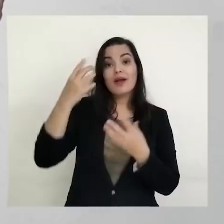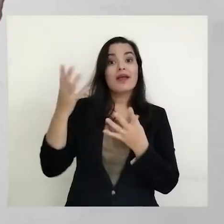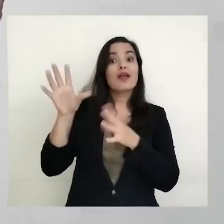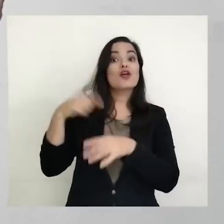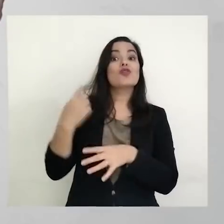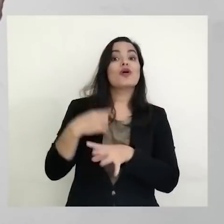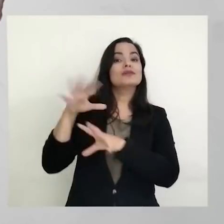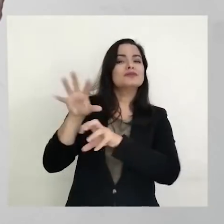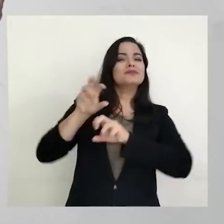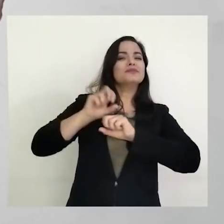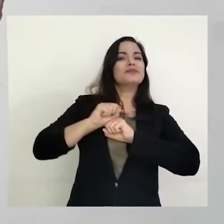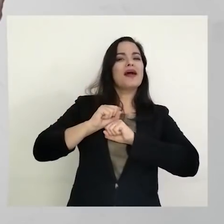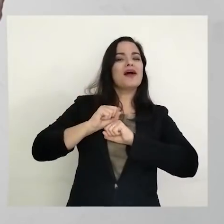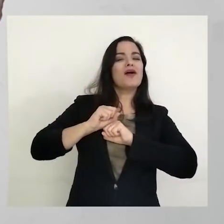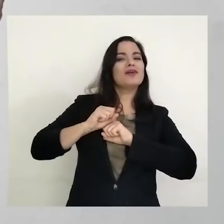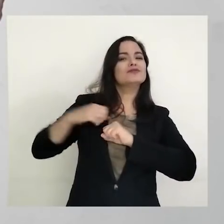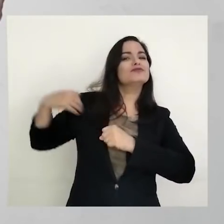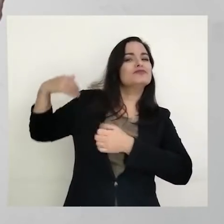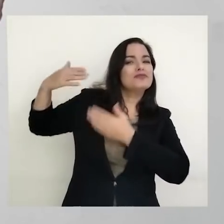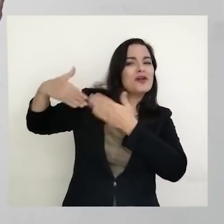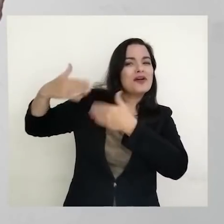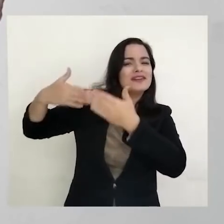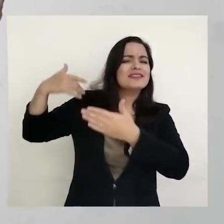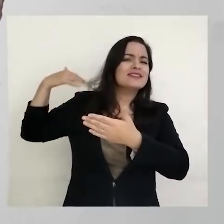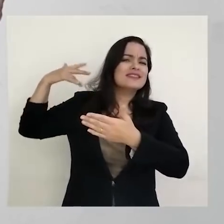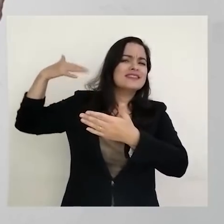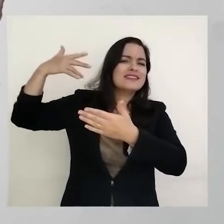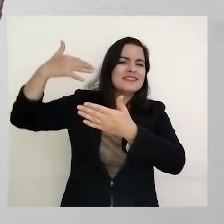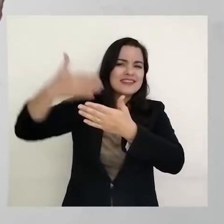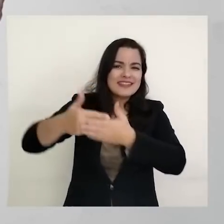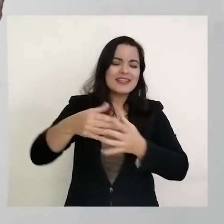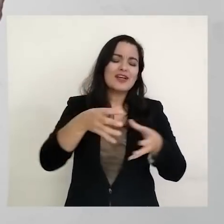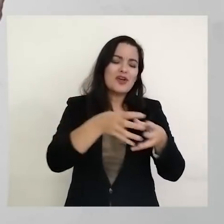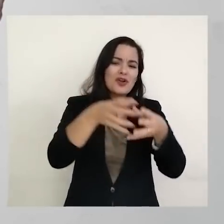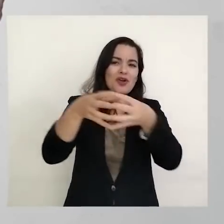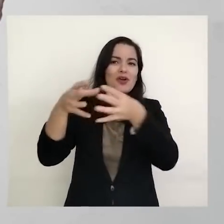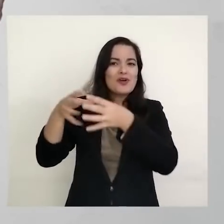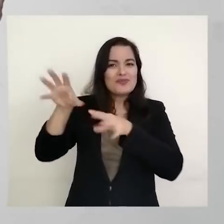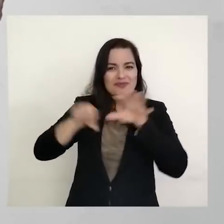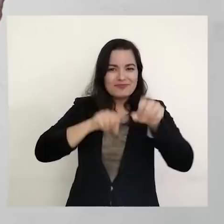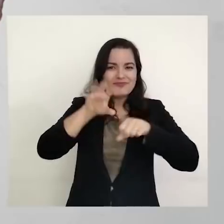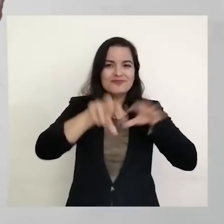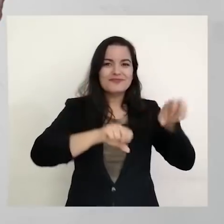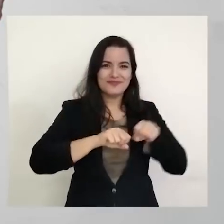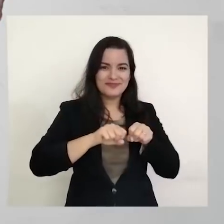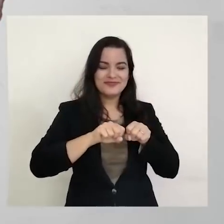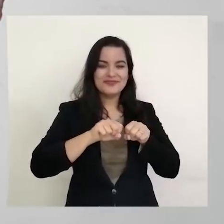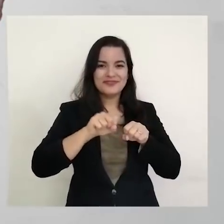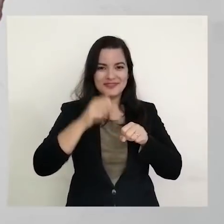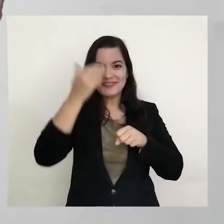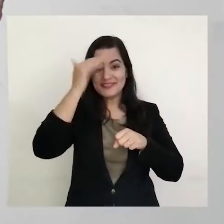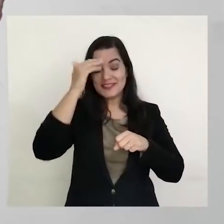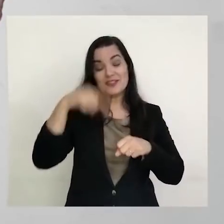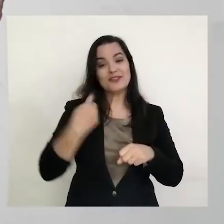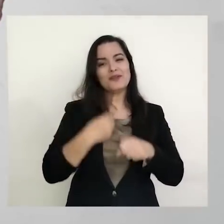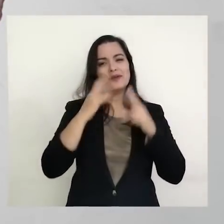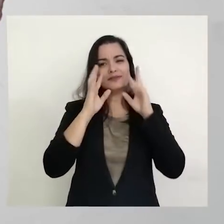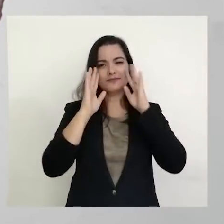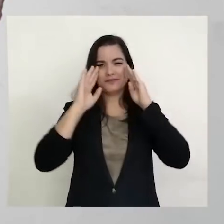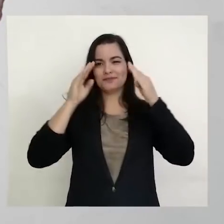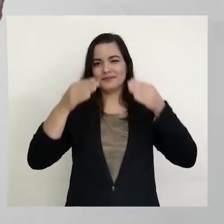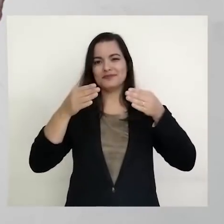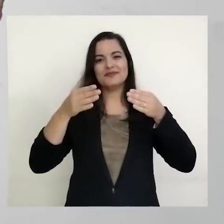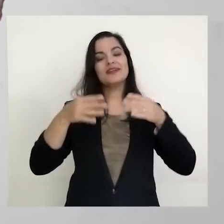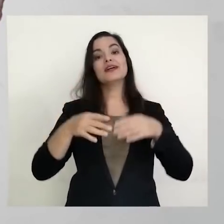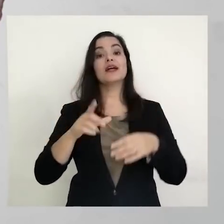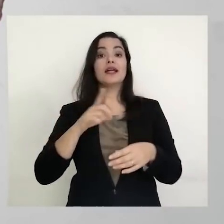deste processo de colonização dessas diferentes etnias. Então, nós já vamos começar a olhar para tudo isso. Como